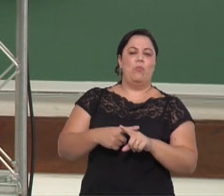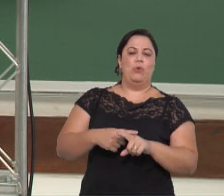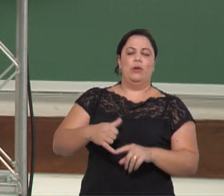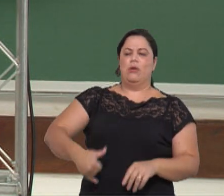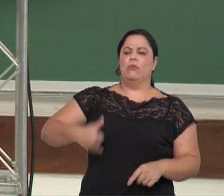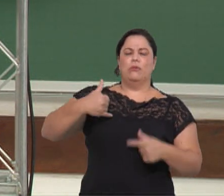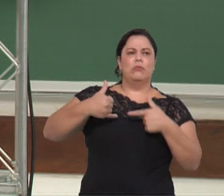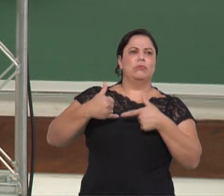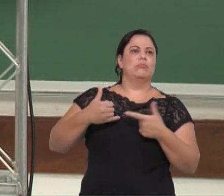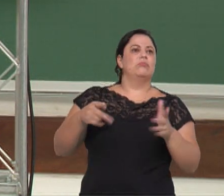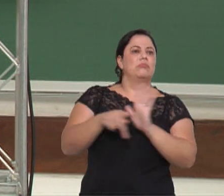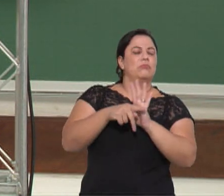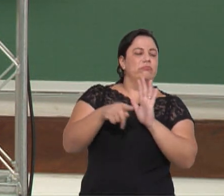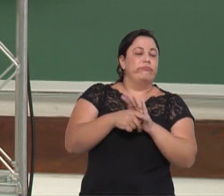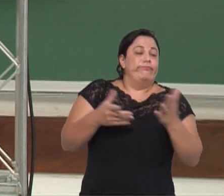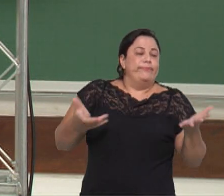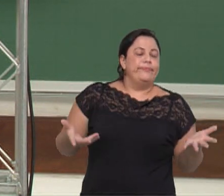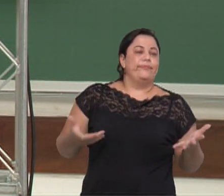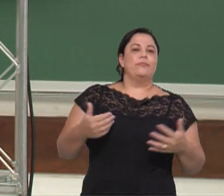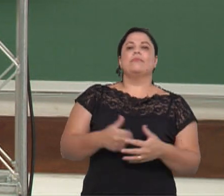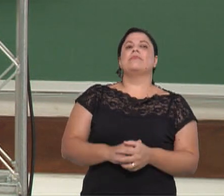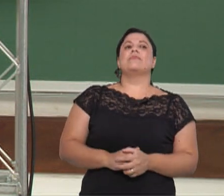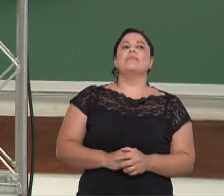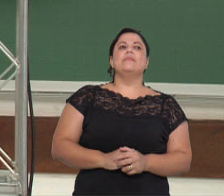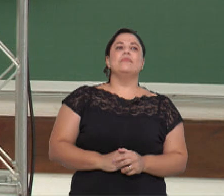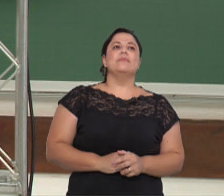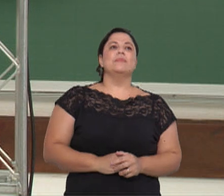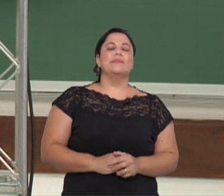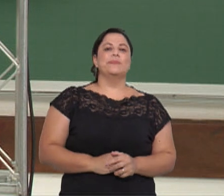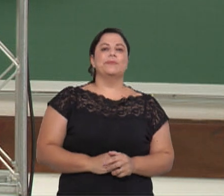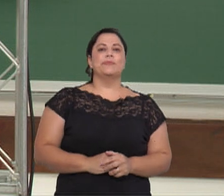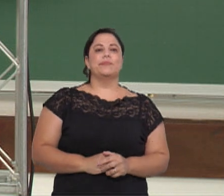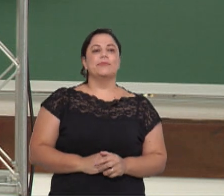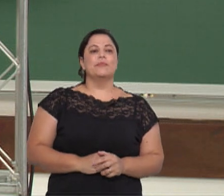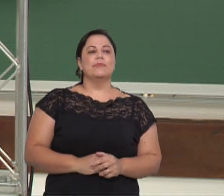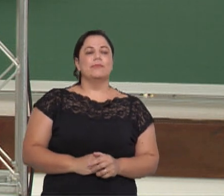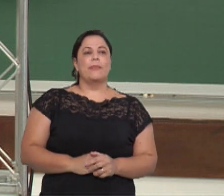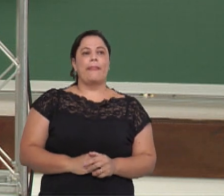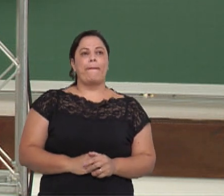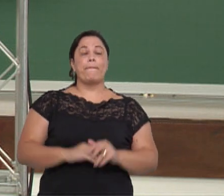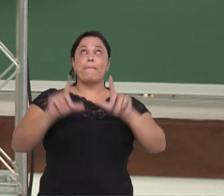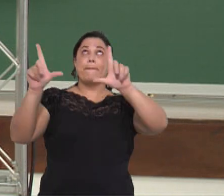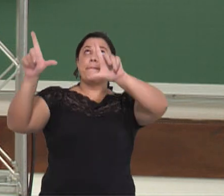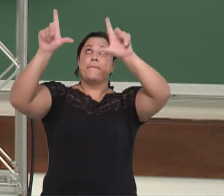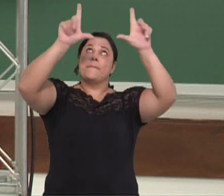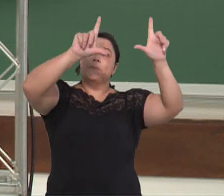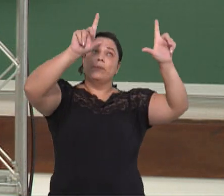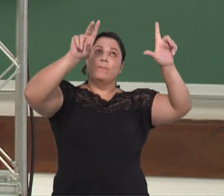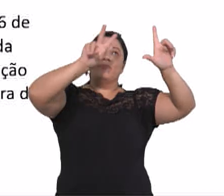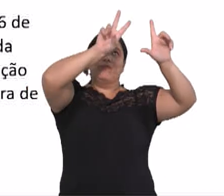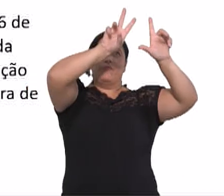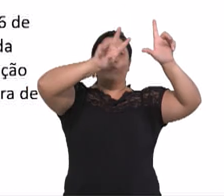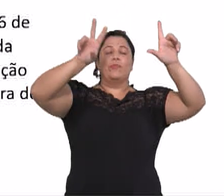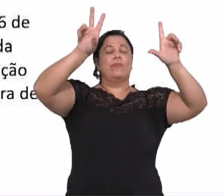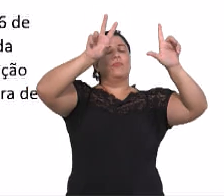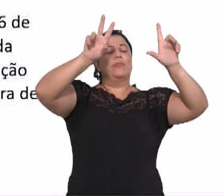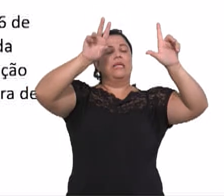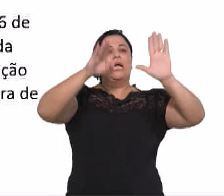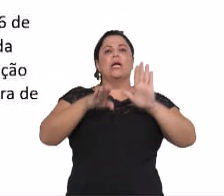A ilustração ali, a chegada de Luís XVI a Paris, em 6 de outubro